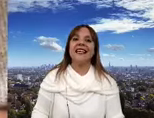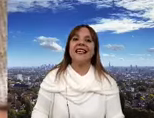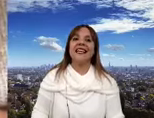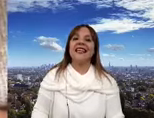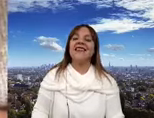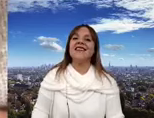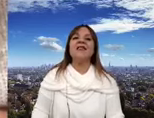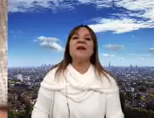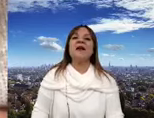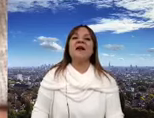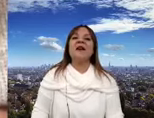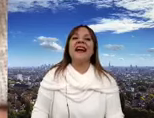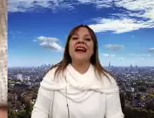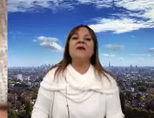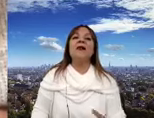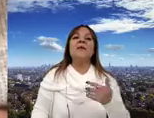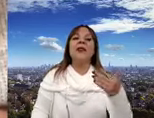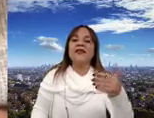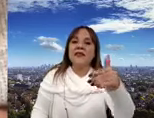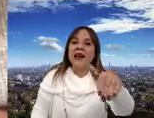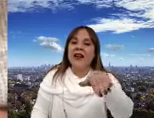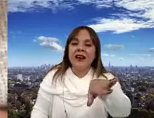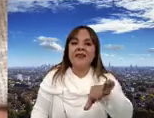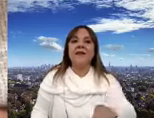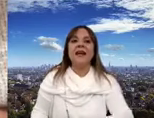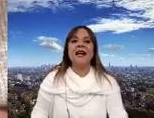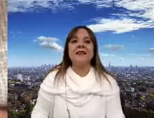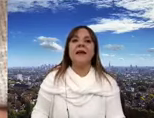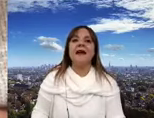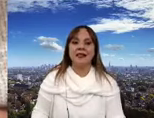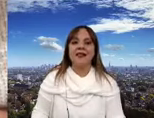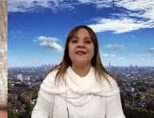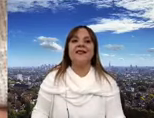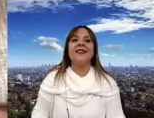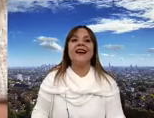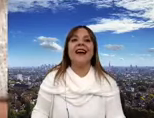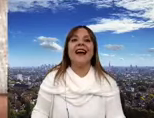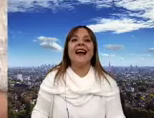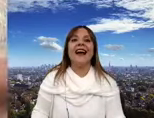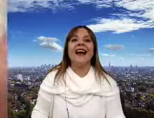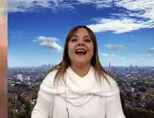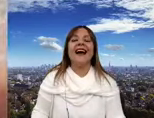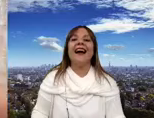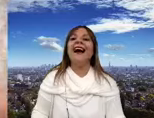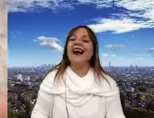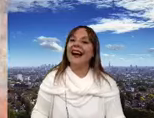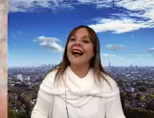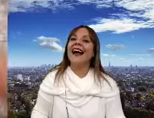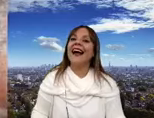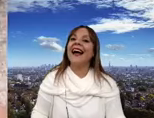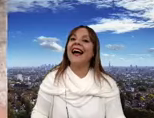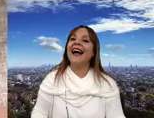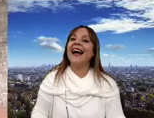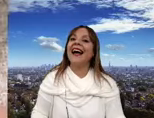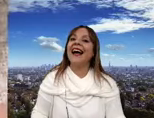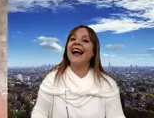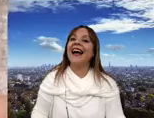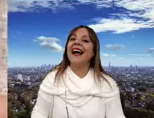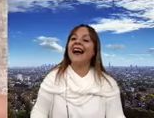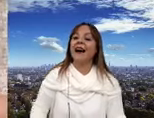dizer que tenho. Com por amor você vai agora terminar essa peça, é isso? certeza, Ô por Lili, amor. não, mas ele faz